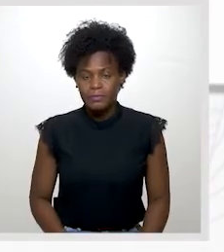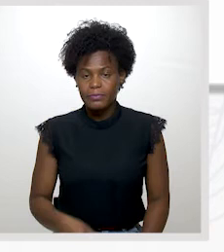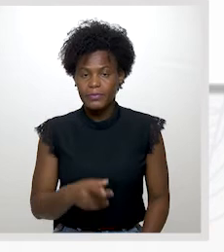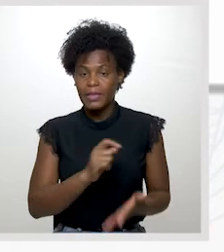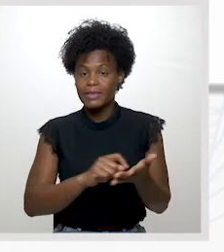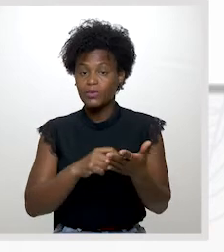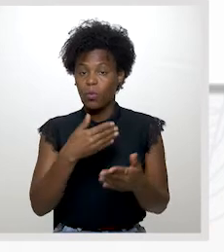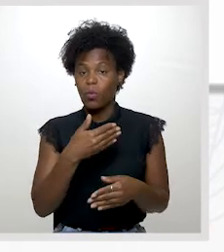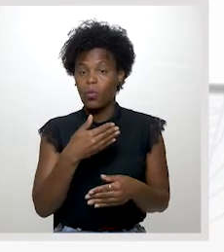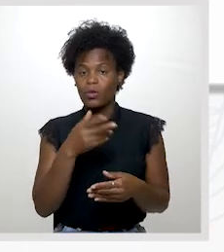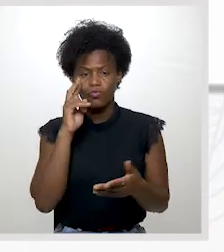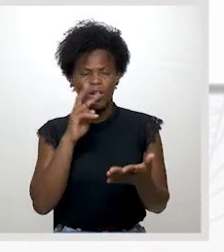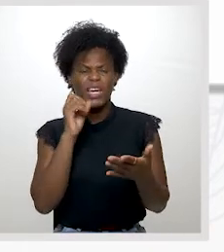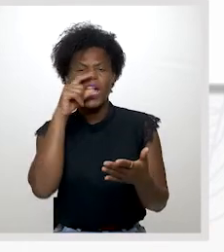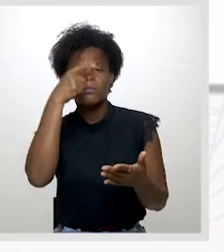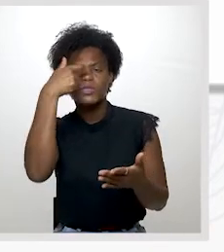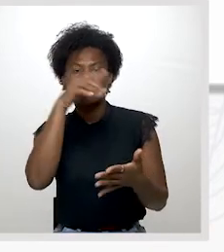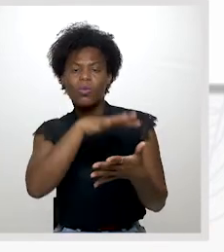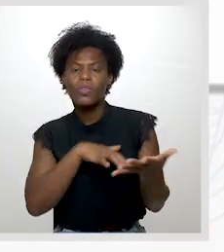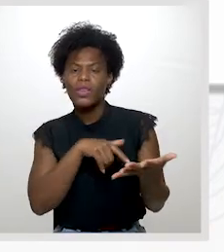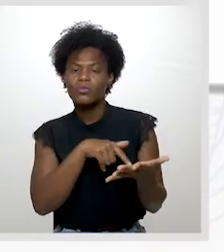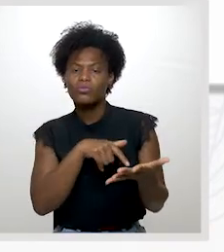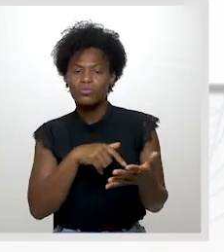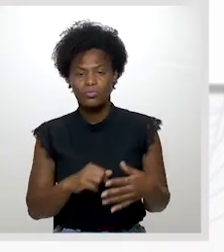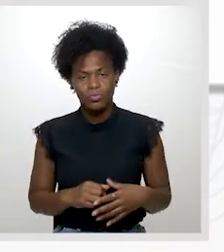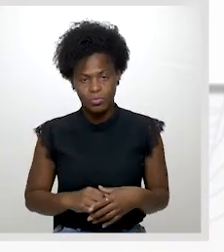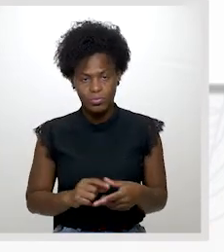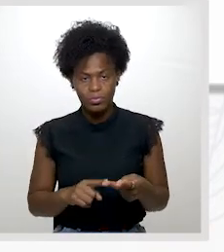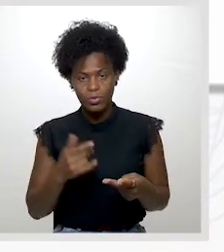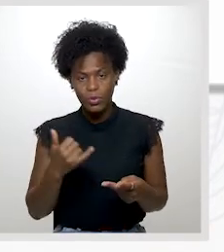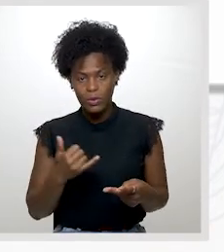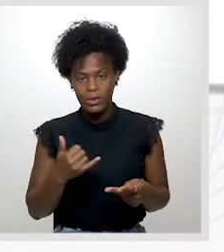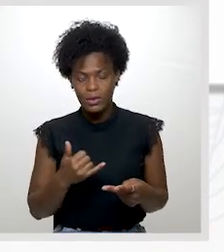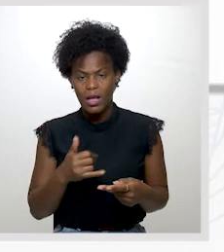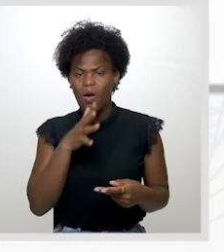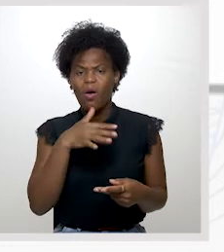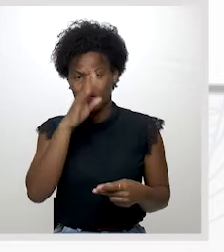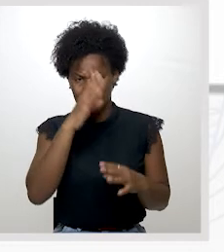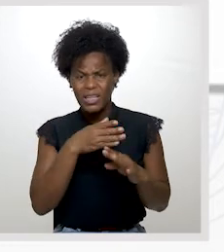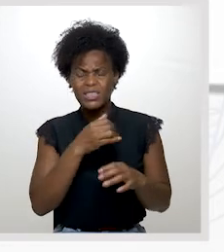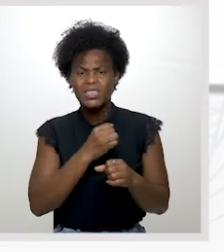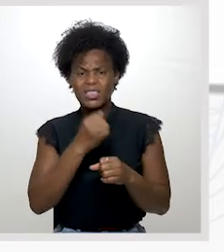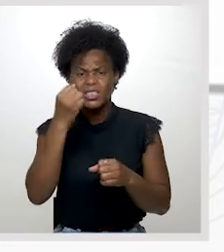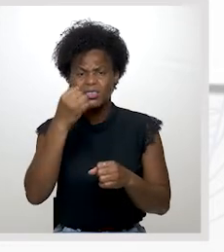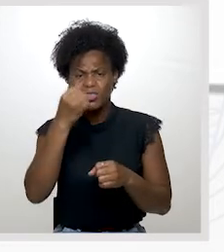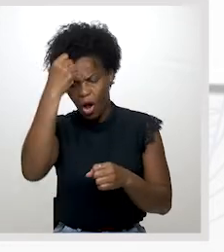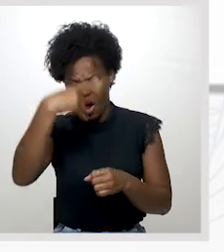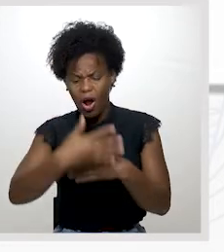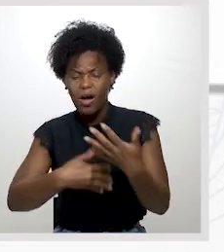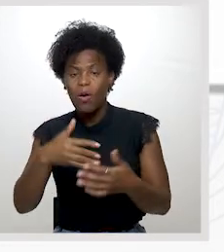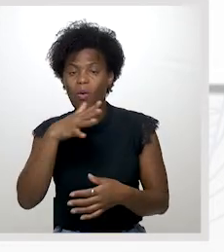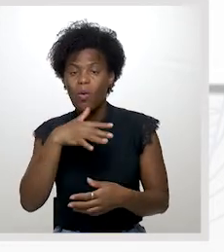1. Identifique as personagens presentes no excerto. 2. Onde decore a ação.